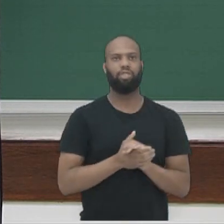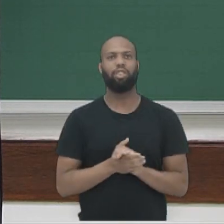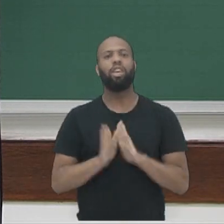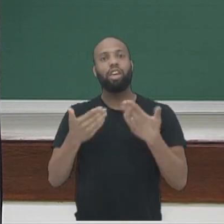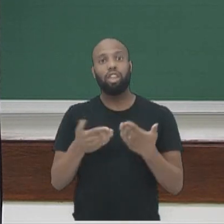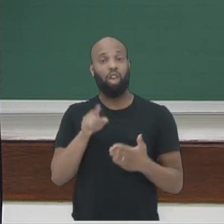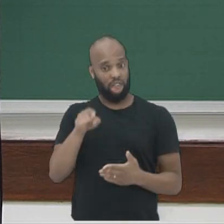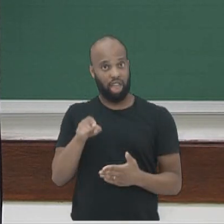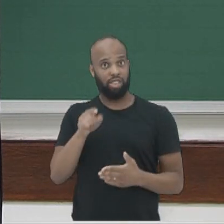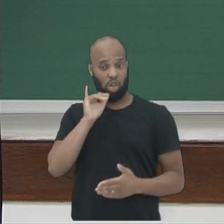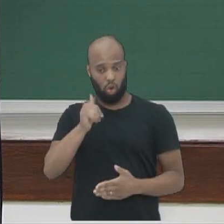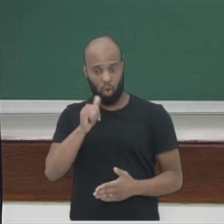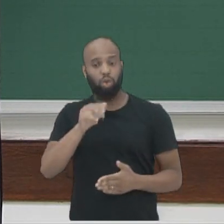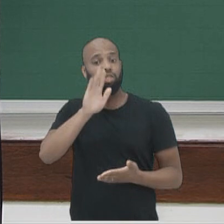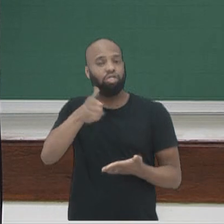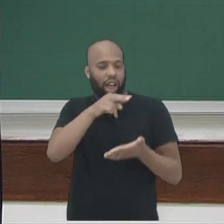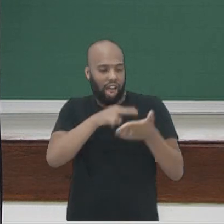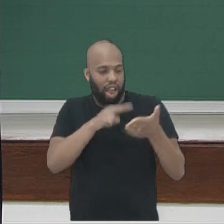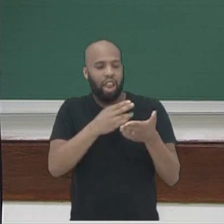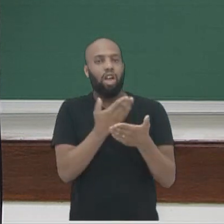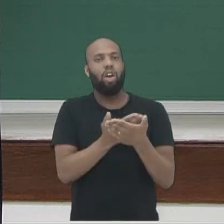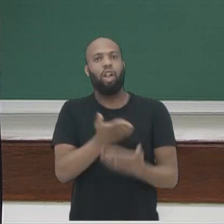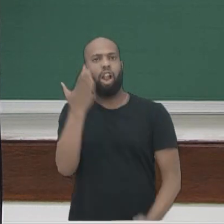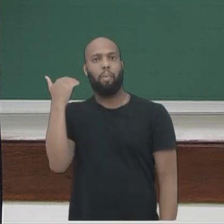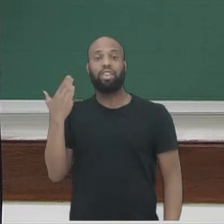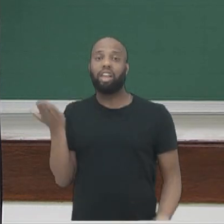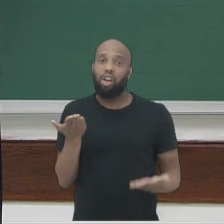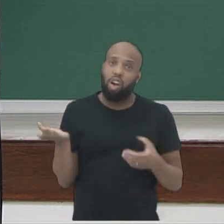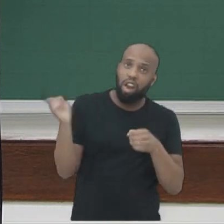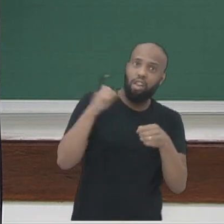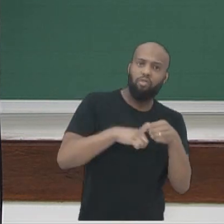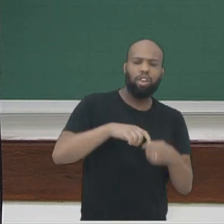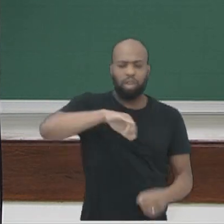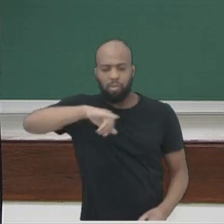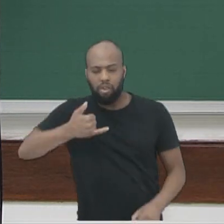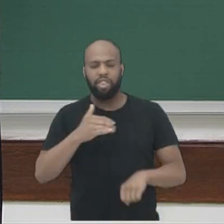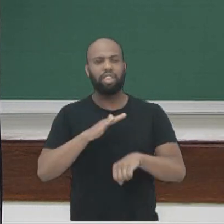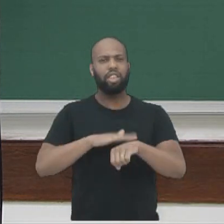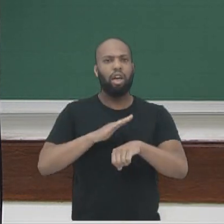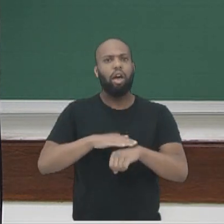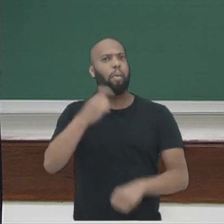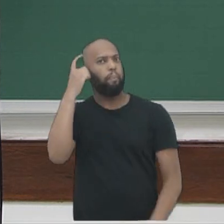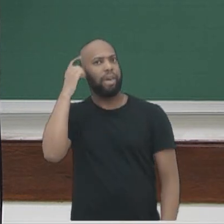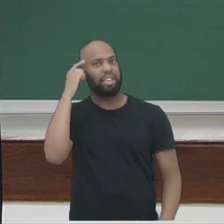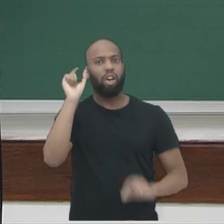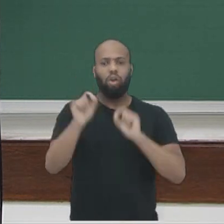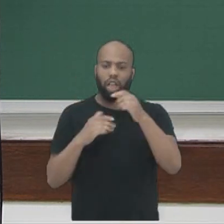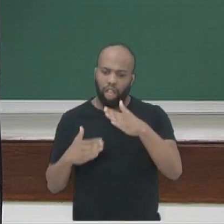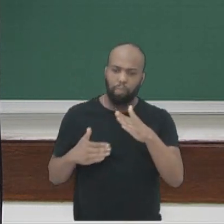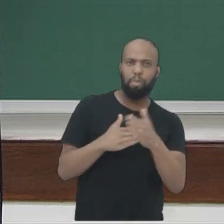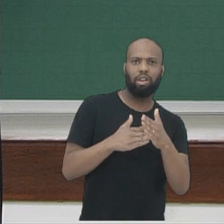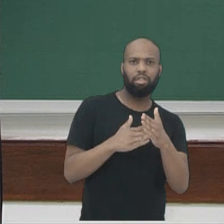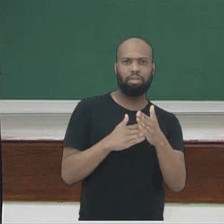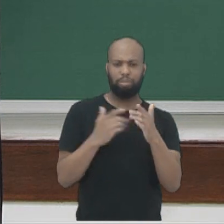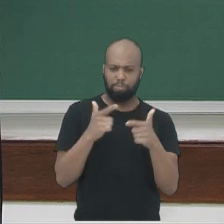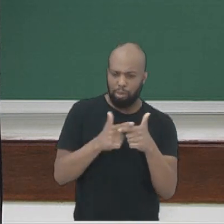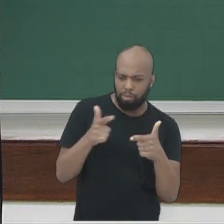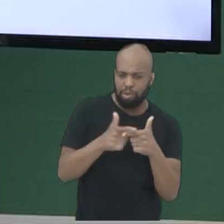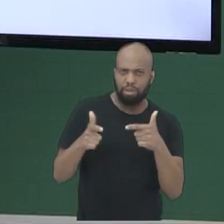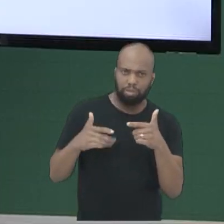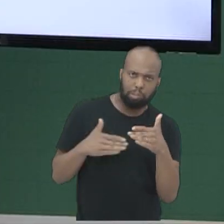aula anterior, tá certo? Vai aproveitar o quê, professora? Nós vamos aproveitar o mesmo conto literário, Felicidade